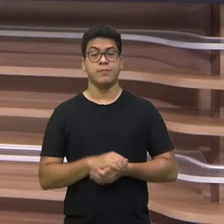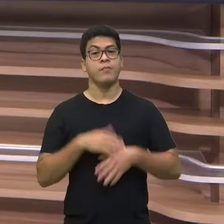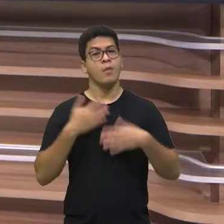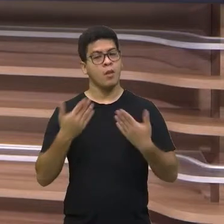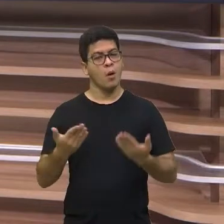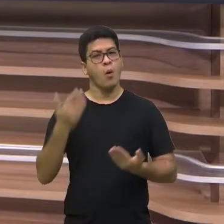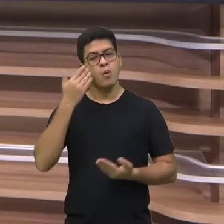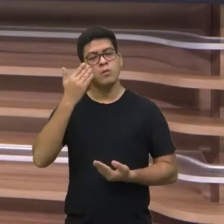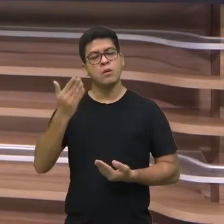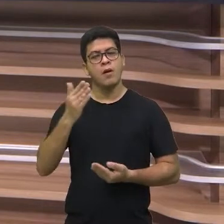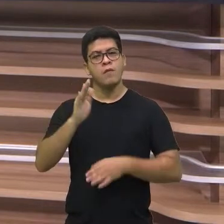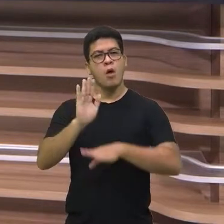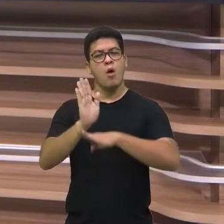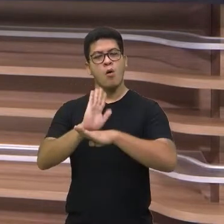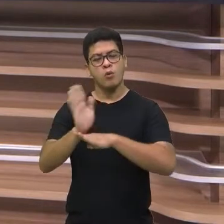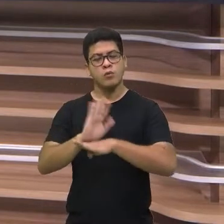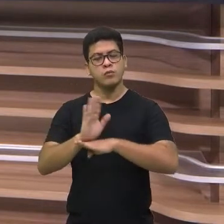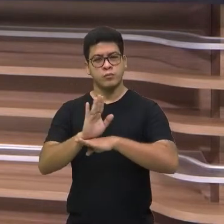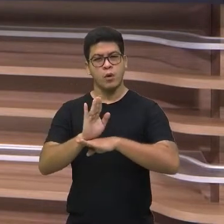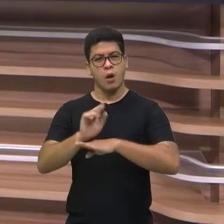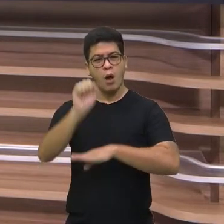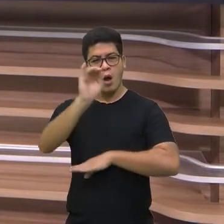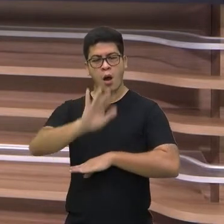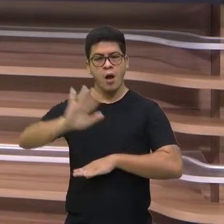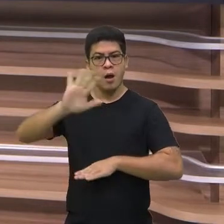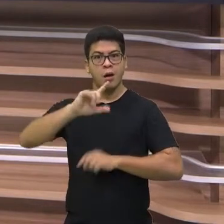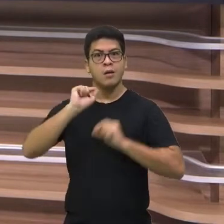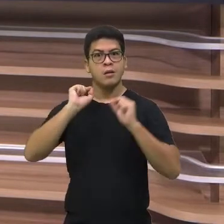Então, aí no nosso vídeo, na nossa animação, nós tivemos 3